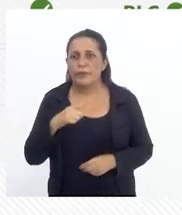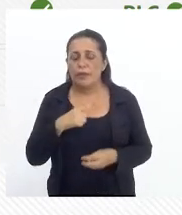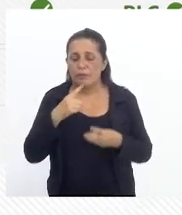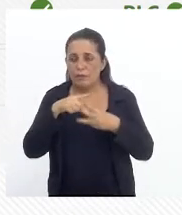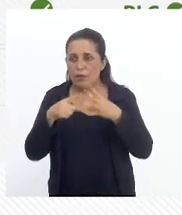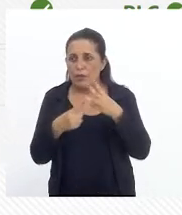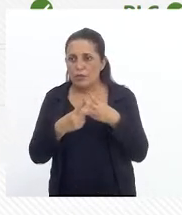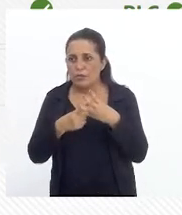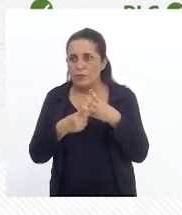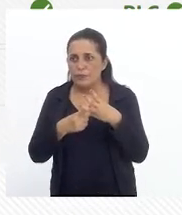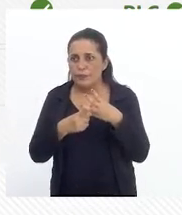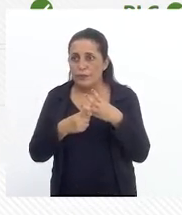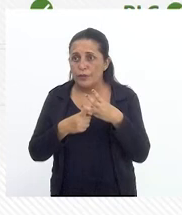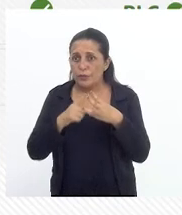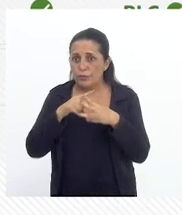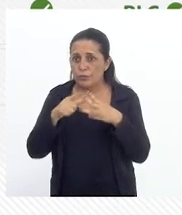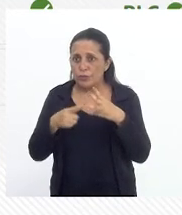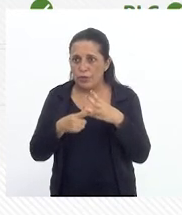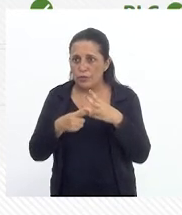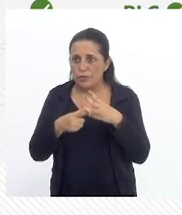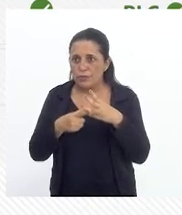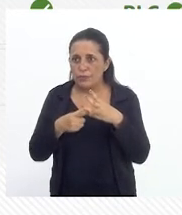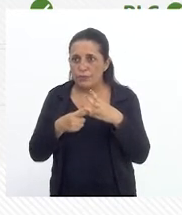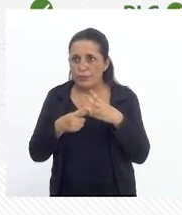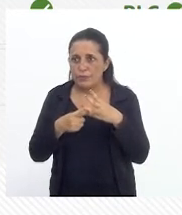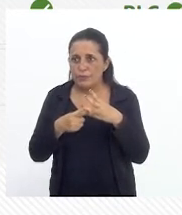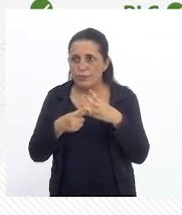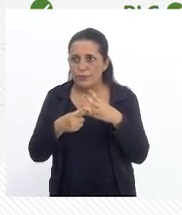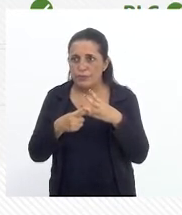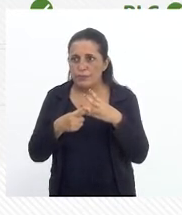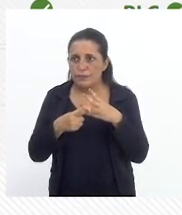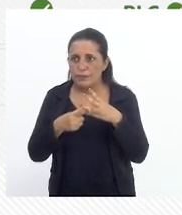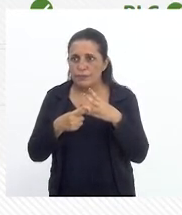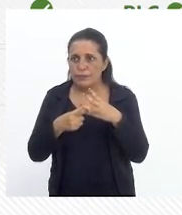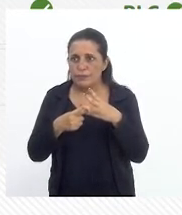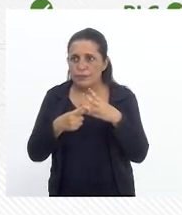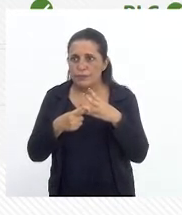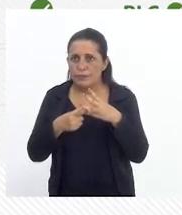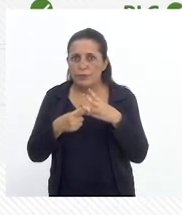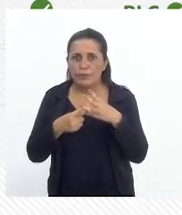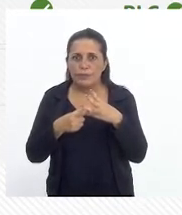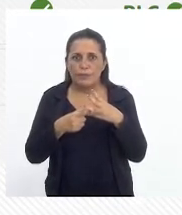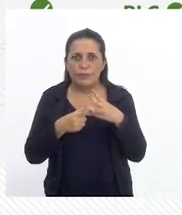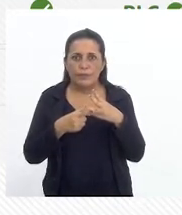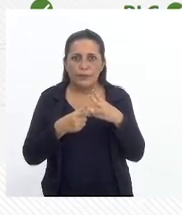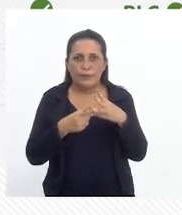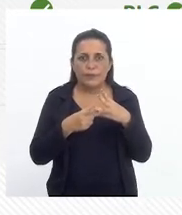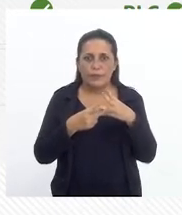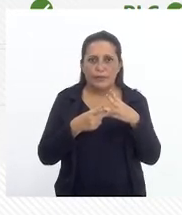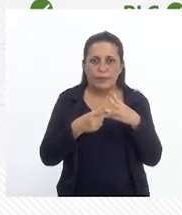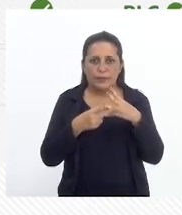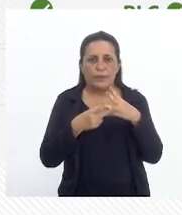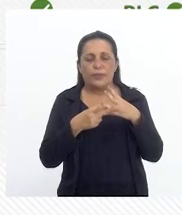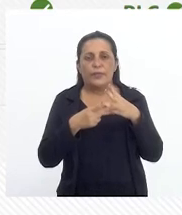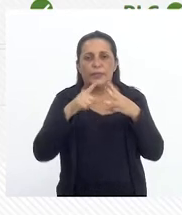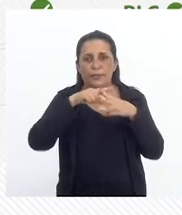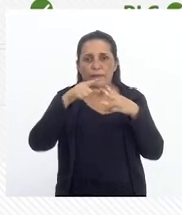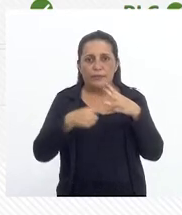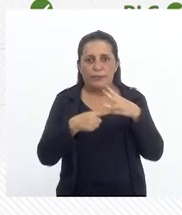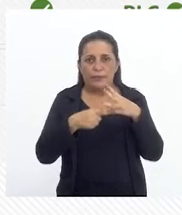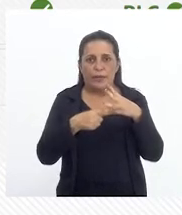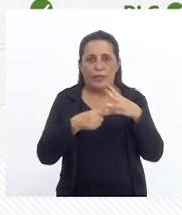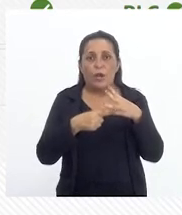itens dos três um deles é obrigatório que a gente coloca aí que a questão do